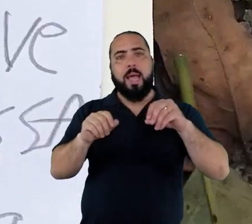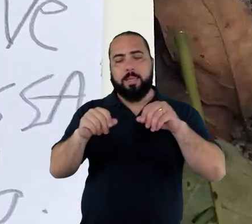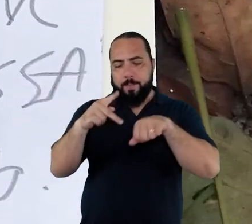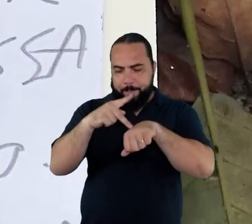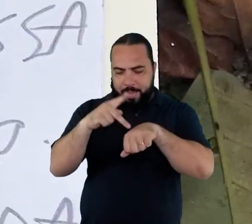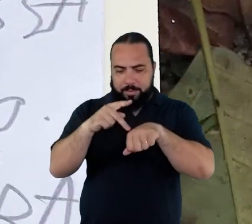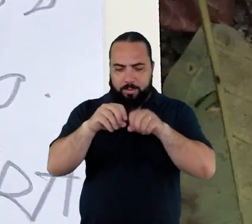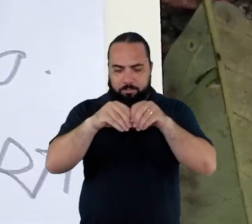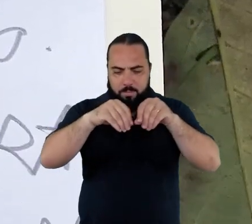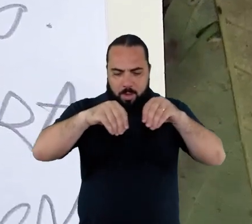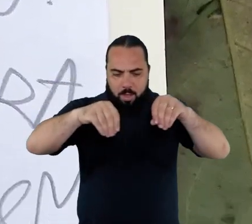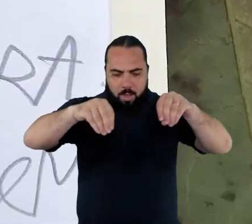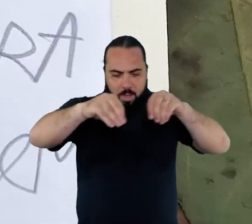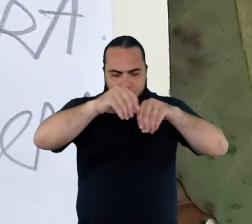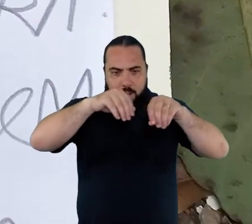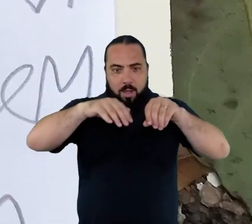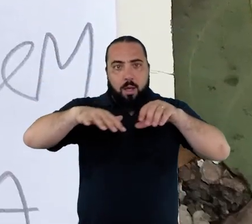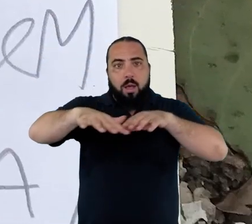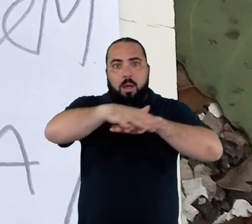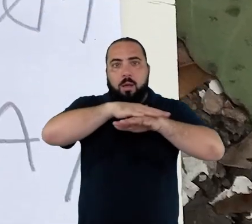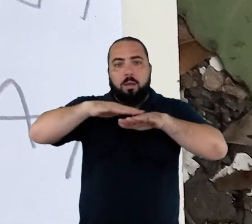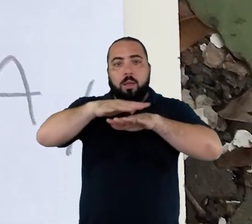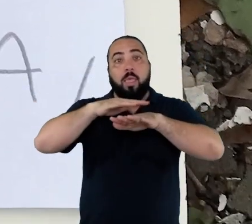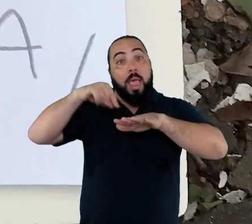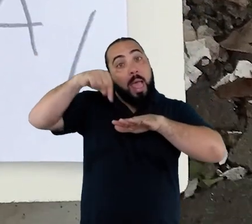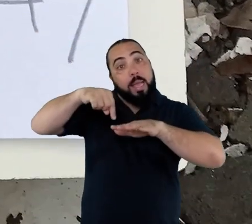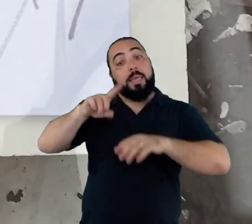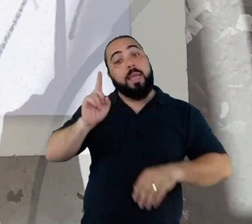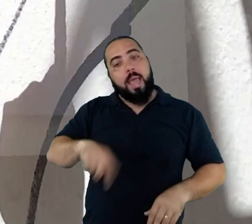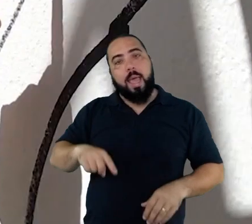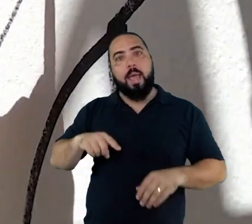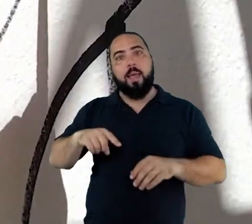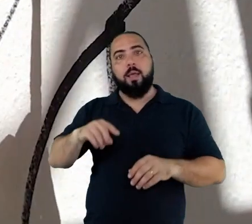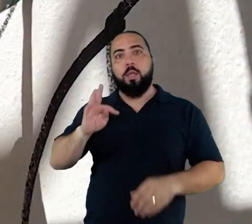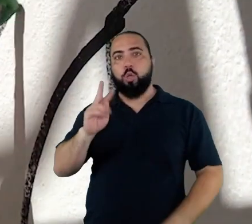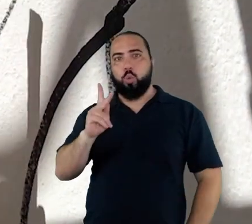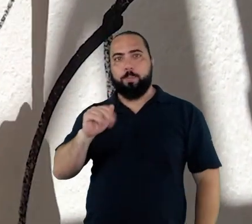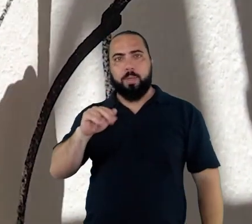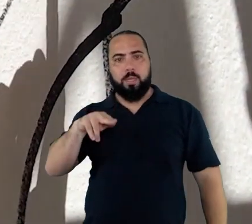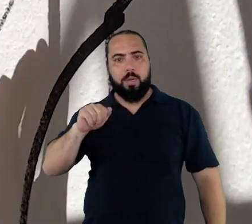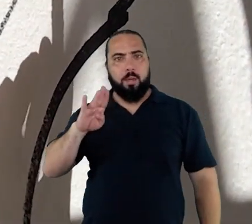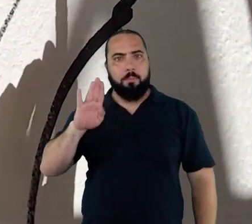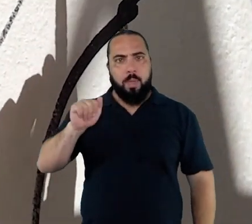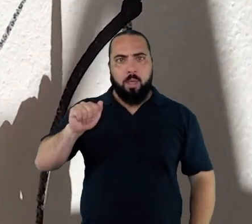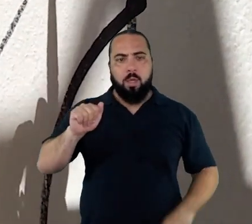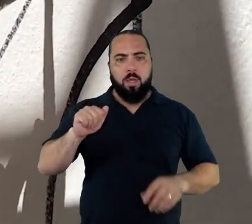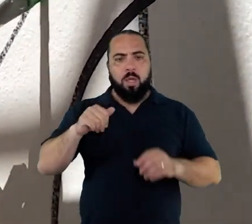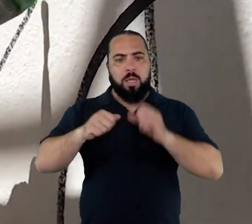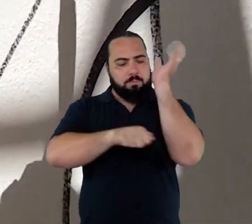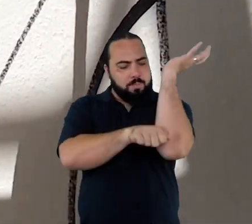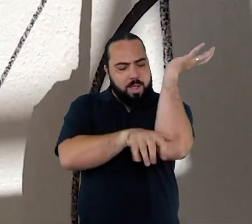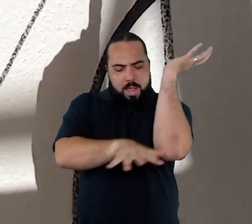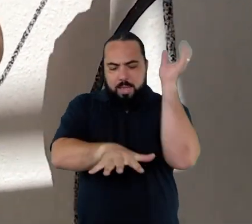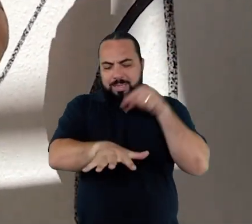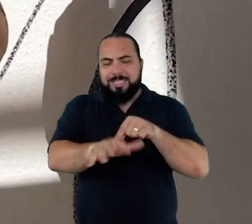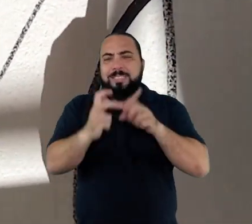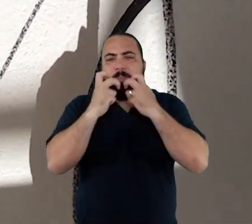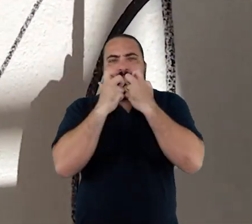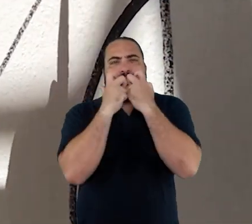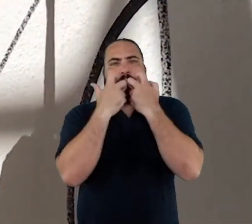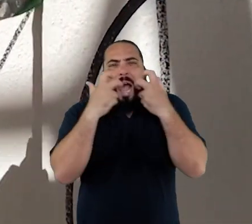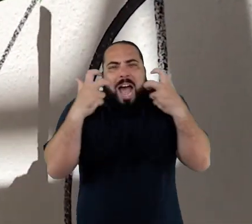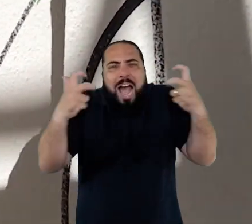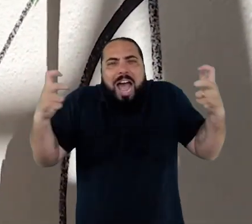cima dessa terra. Voz em off. Aqui é Tupinambá, das raízes que urgentemente gritam para